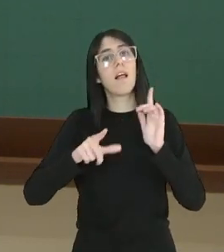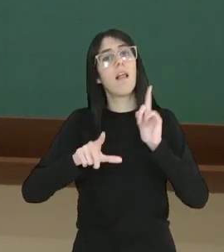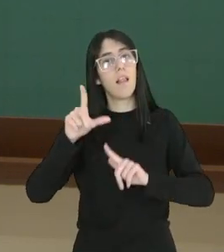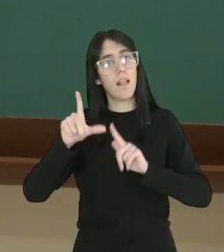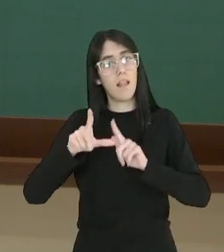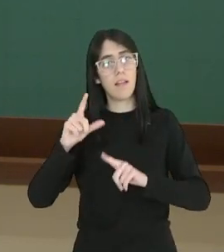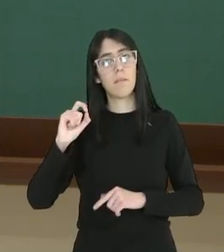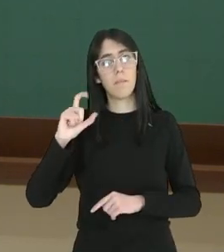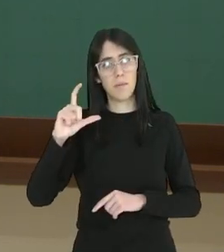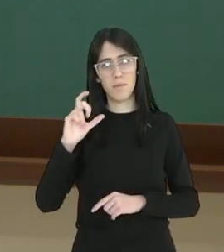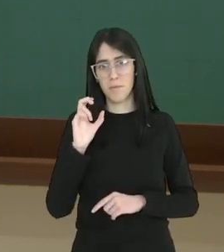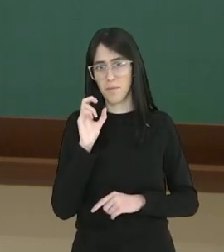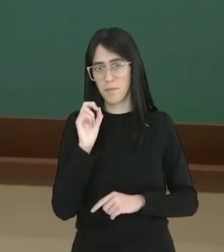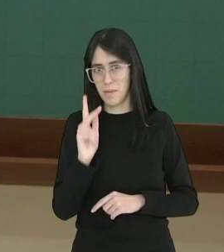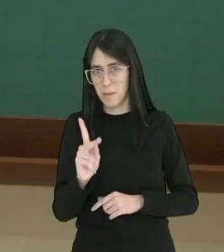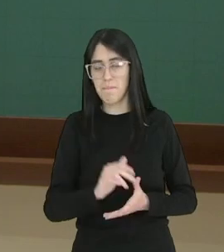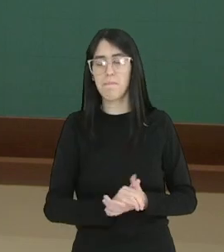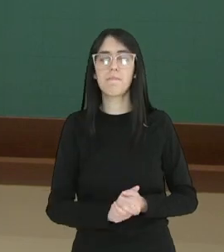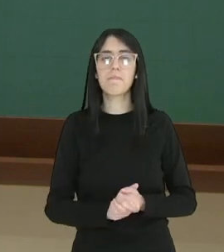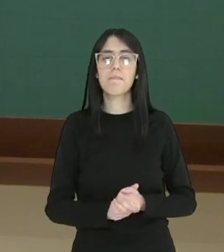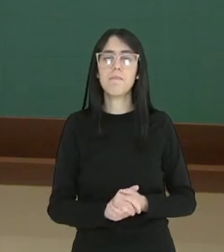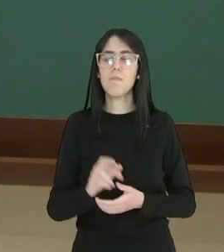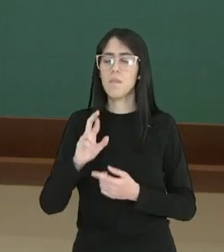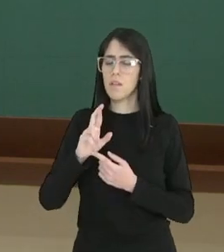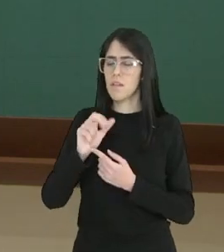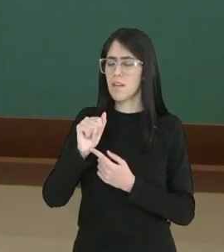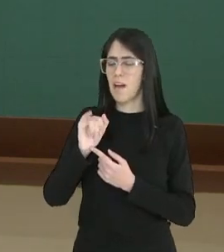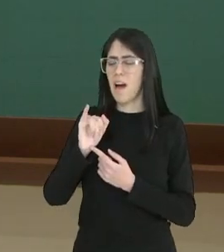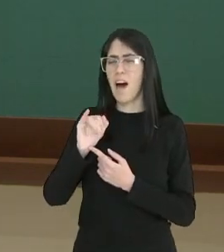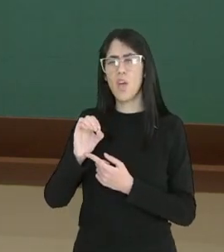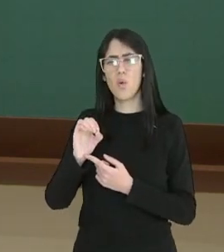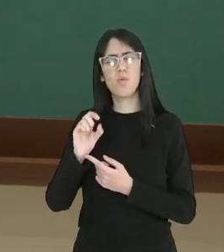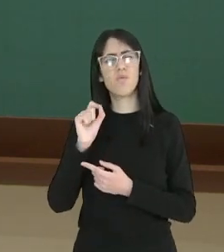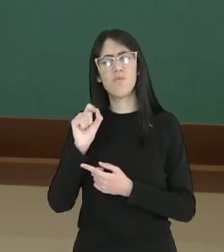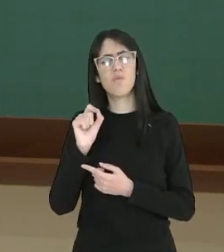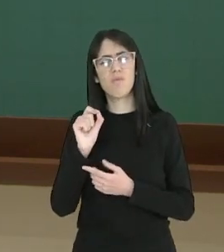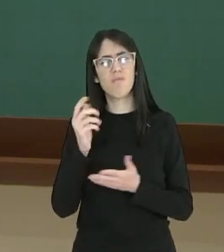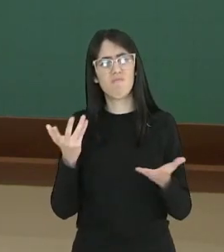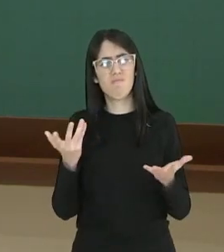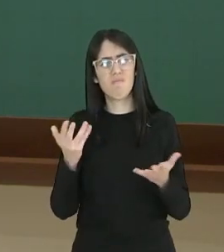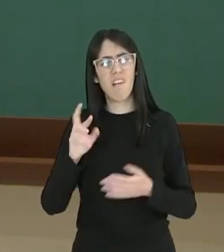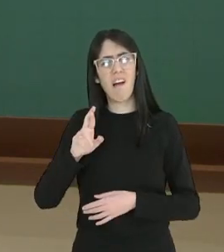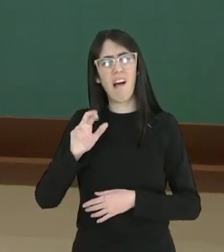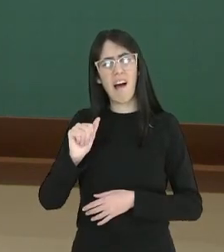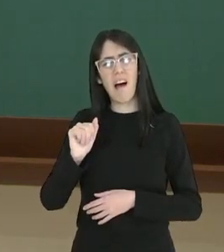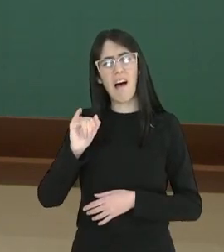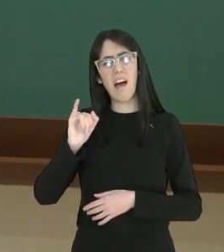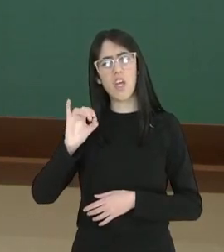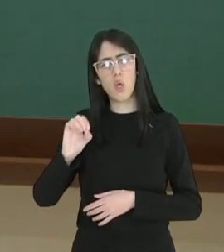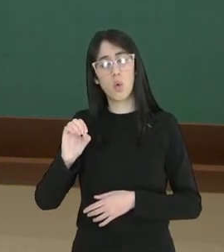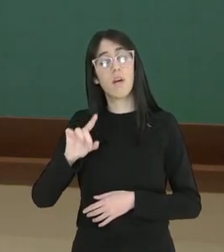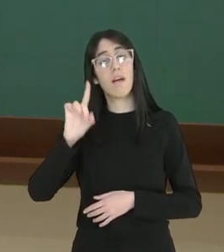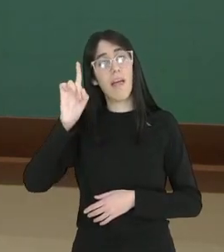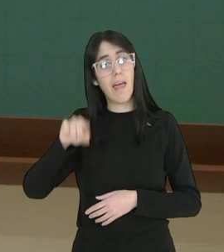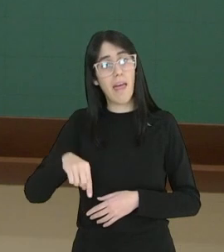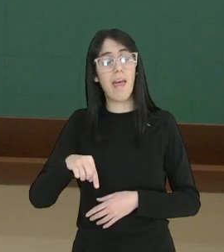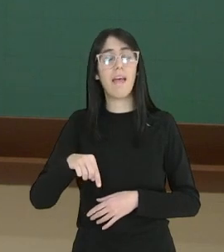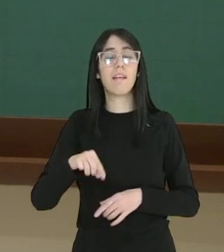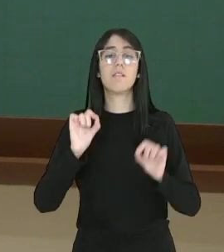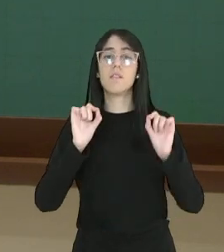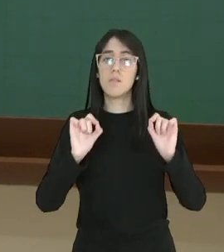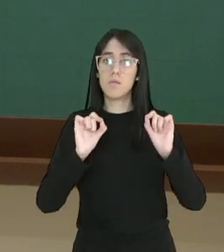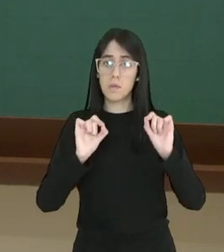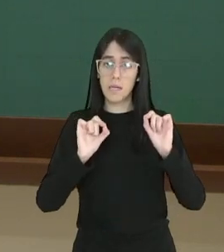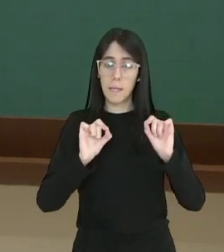maiúscula, certo? E o raio? O que seria o raio? O raio vai ser essa distância,